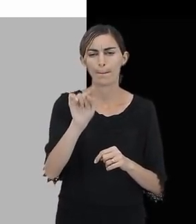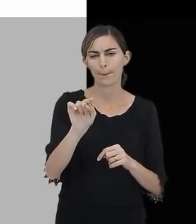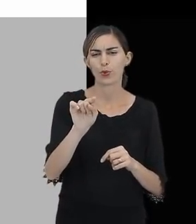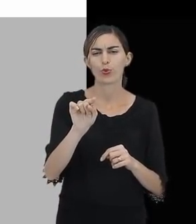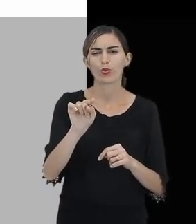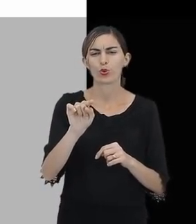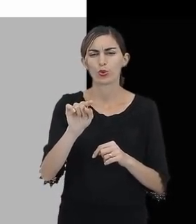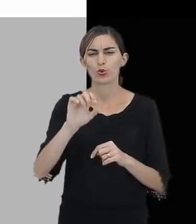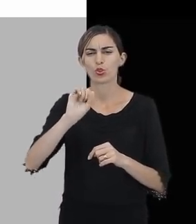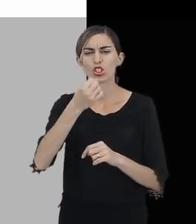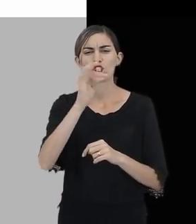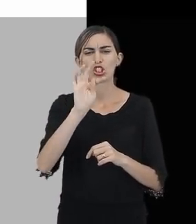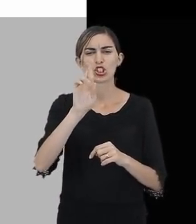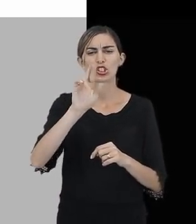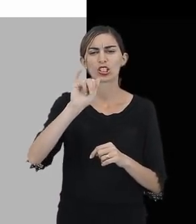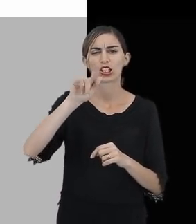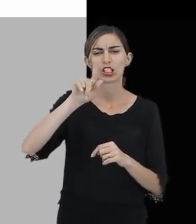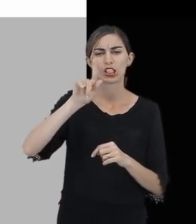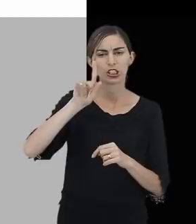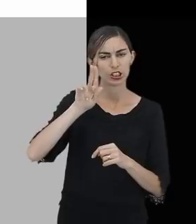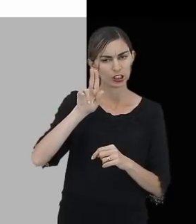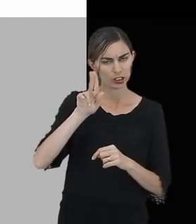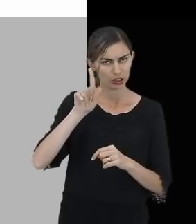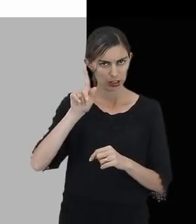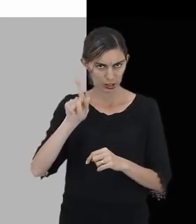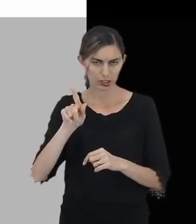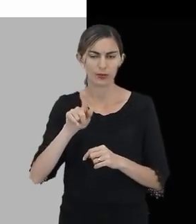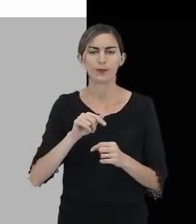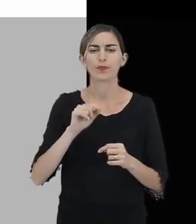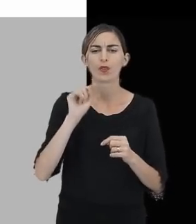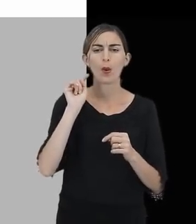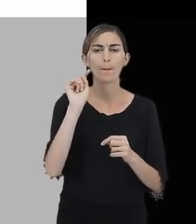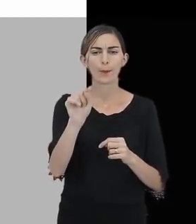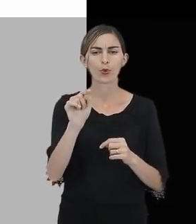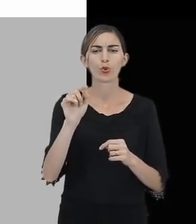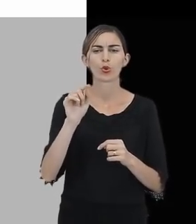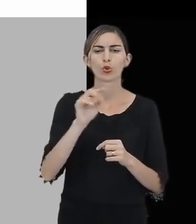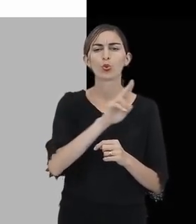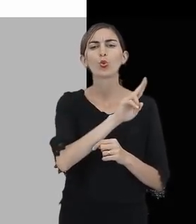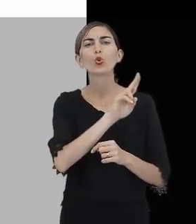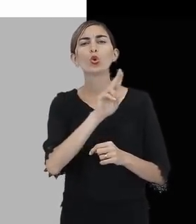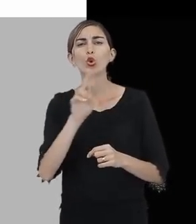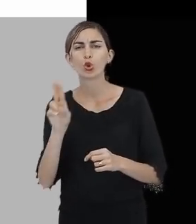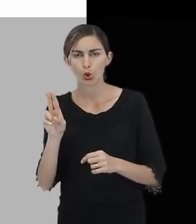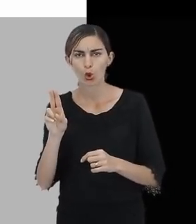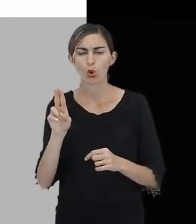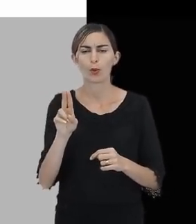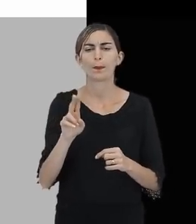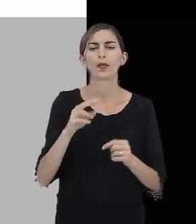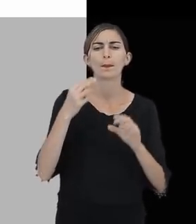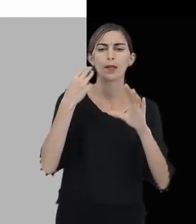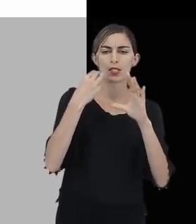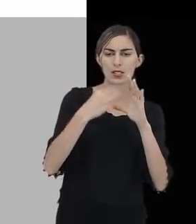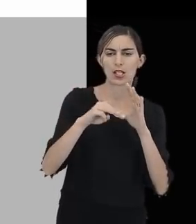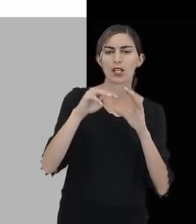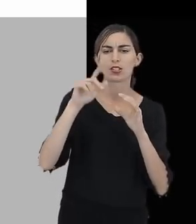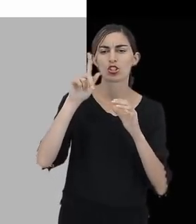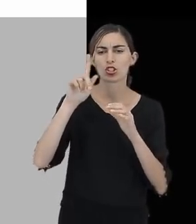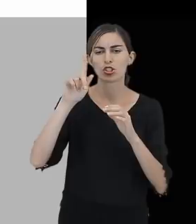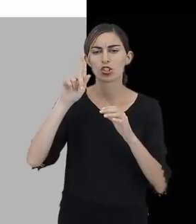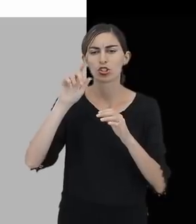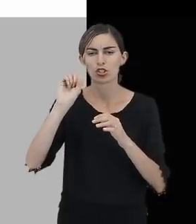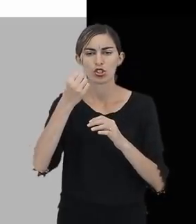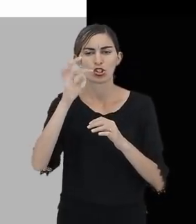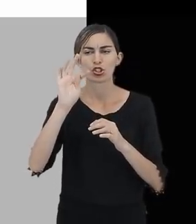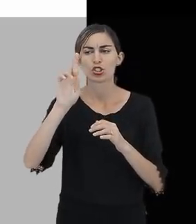r.string. Pode ver que esse string aqui é o mesmo que está aqui, certo? Então r.string. O nome da sua string, da sua mensagem.